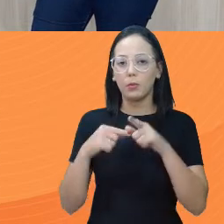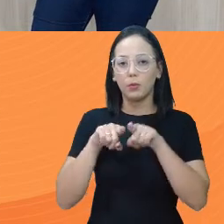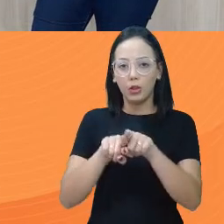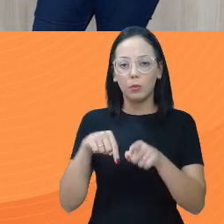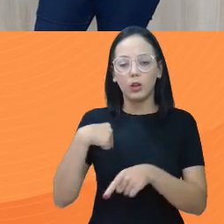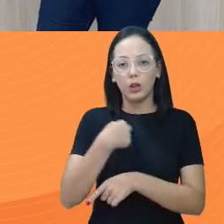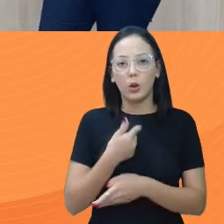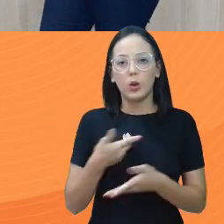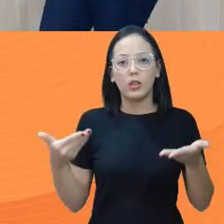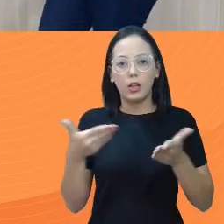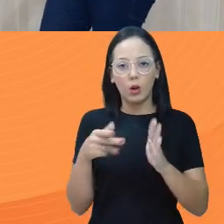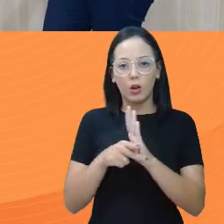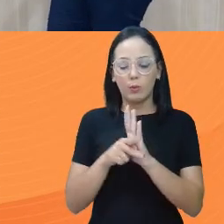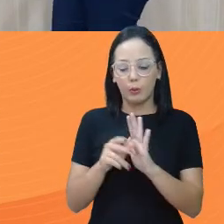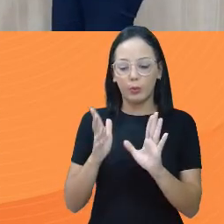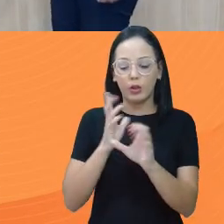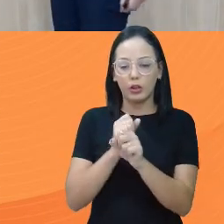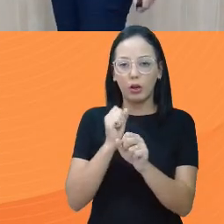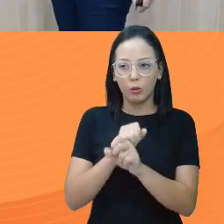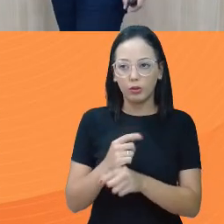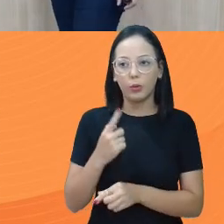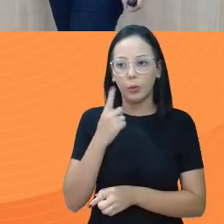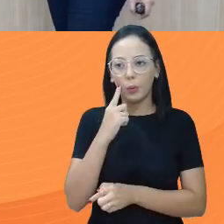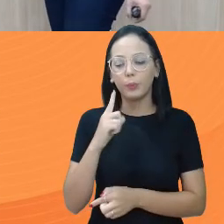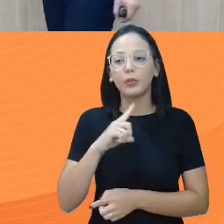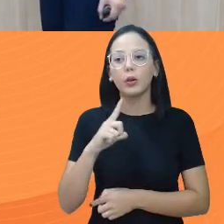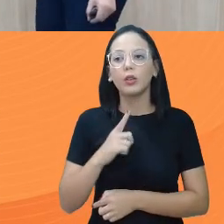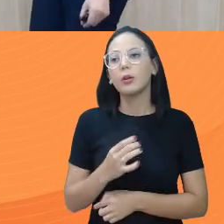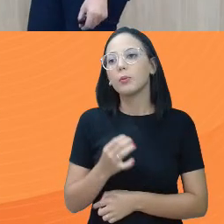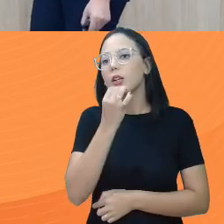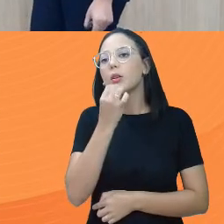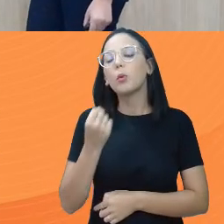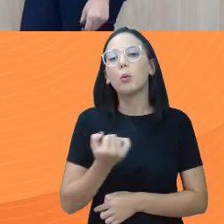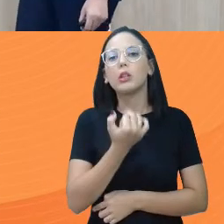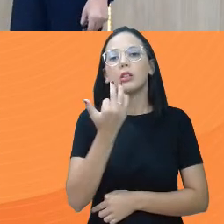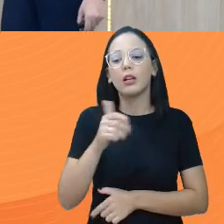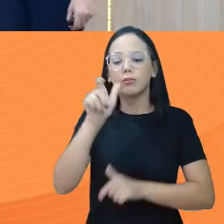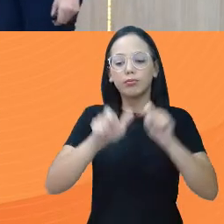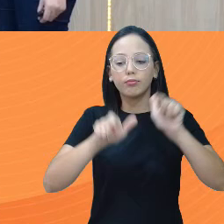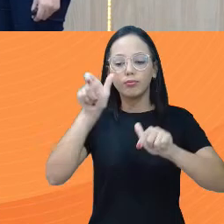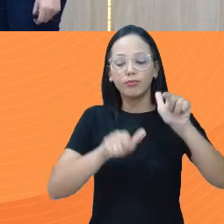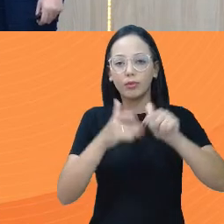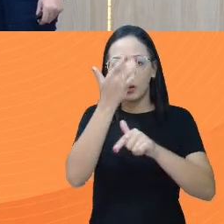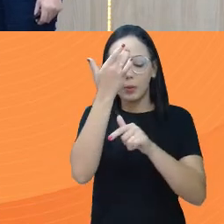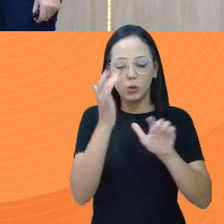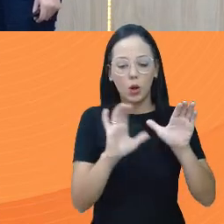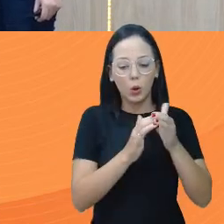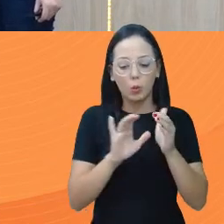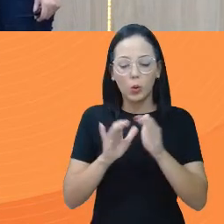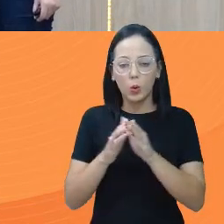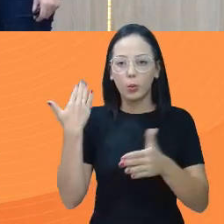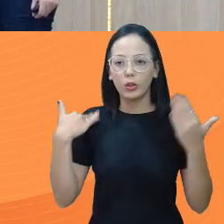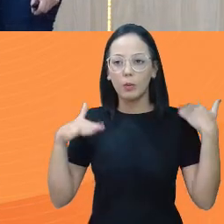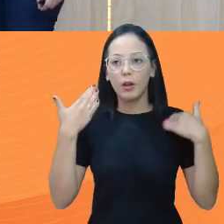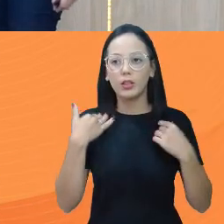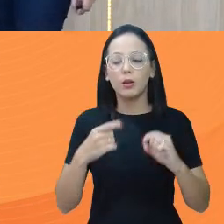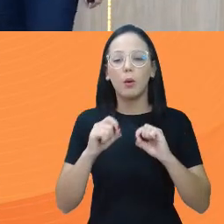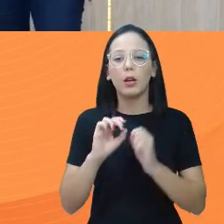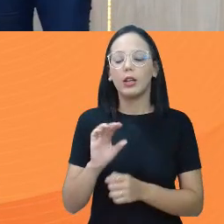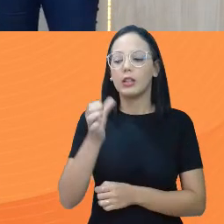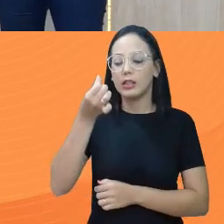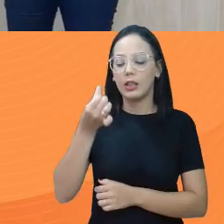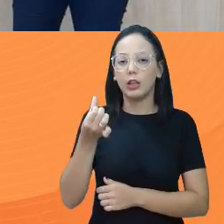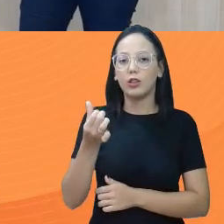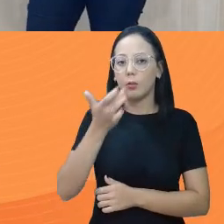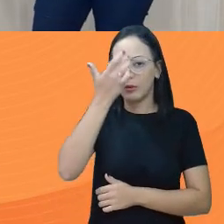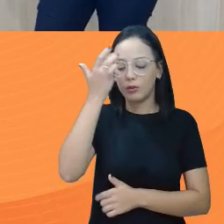gente vai considerar para a nossa continha. Daí a gente vai ter, ó, a quantidade de pessoas em cada grupo de passeio vai ser 6 pessoas